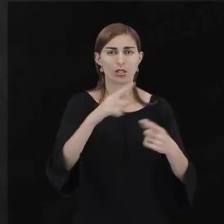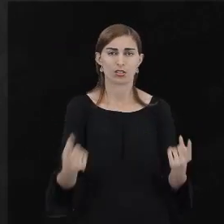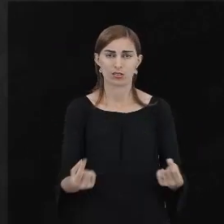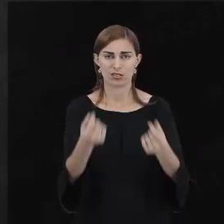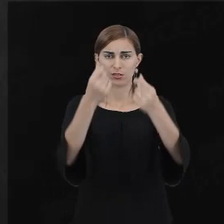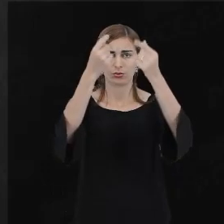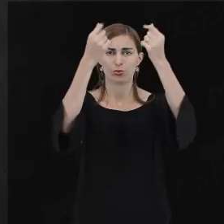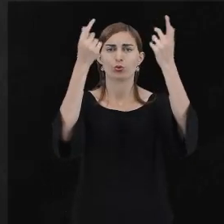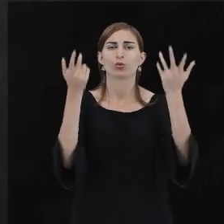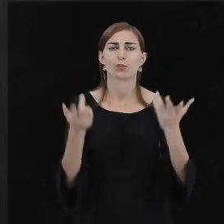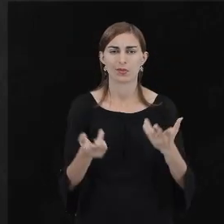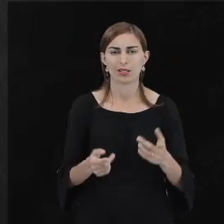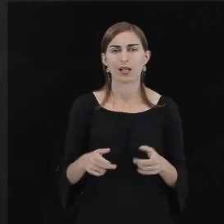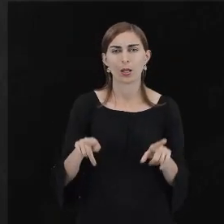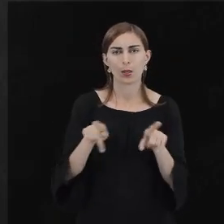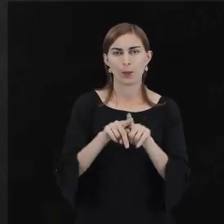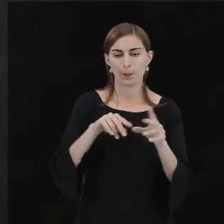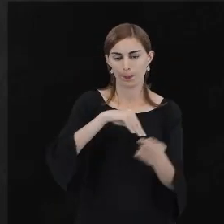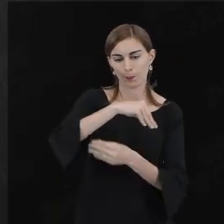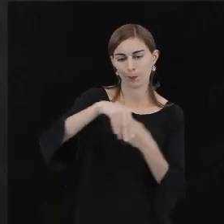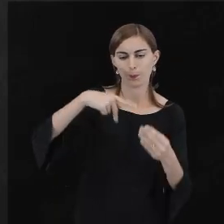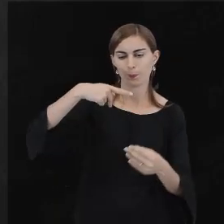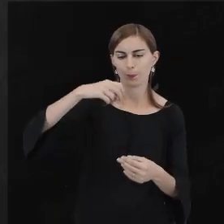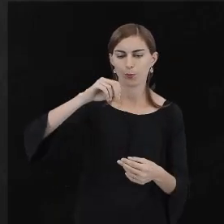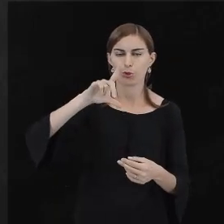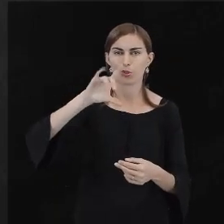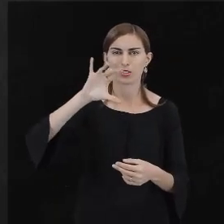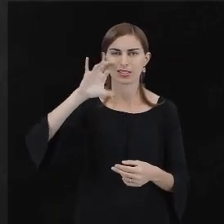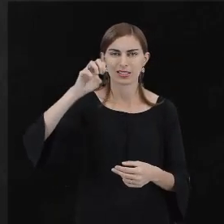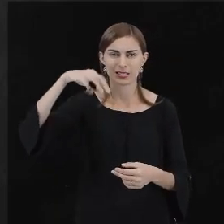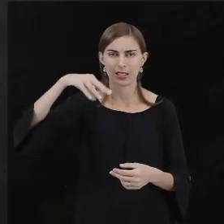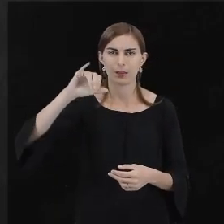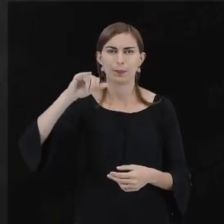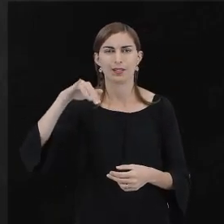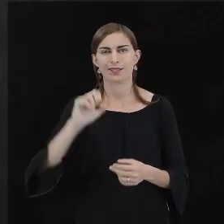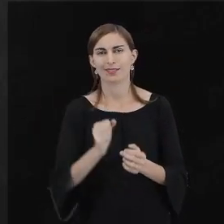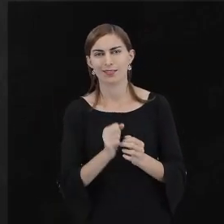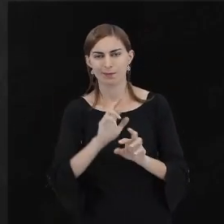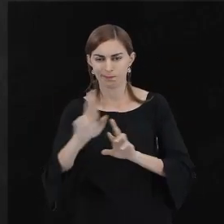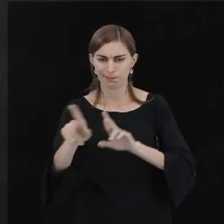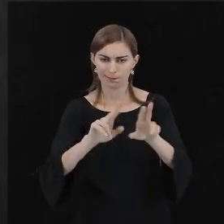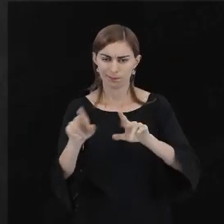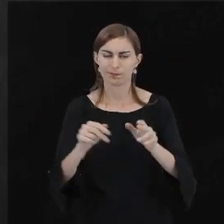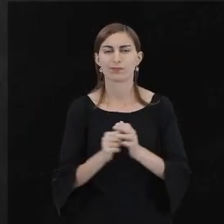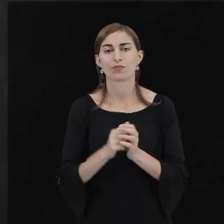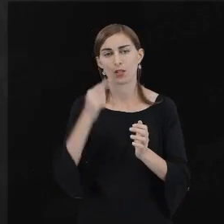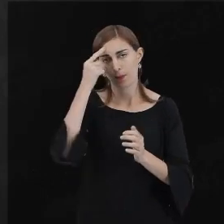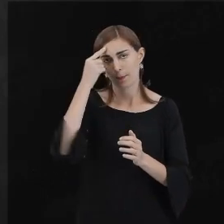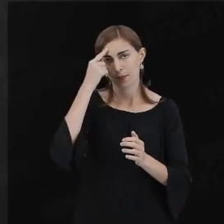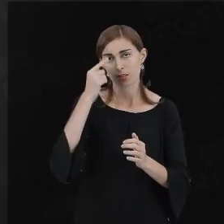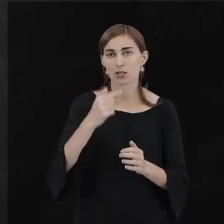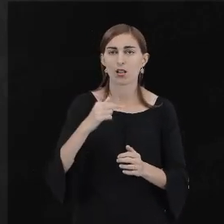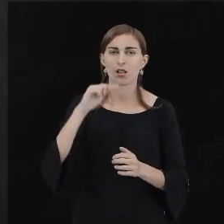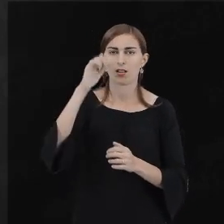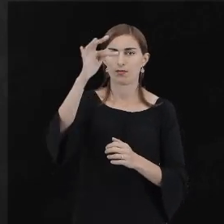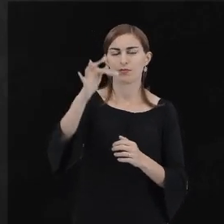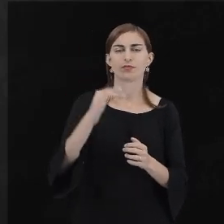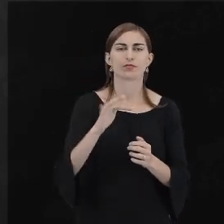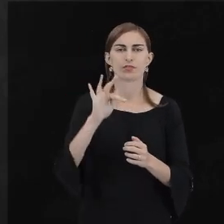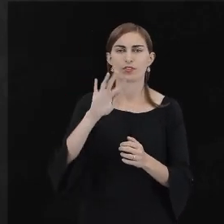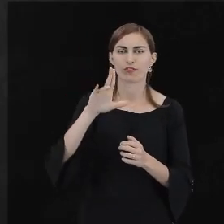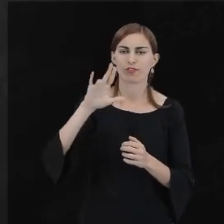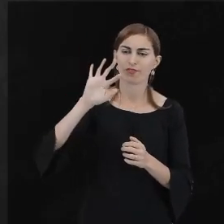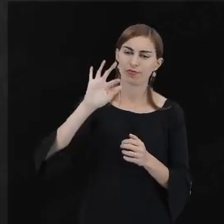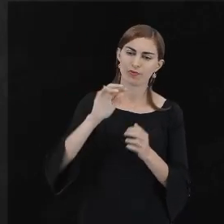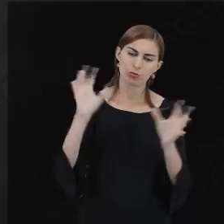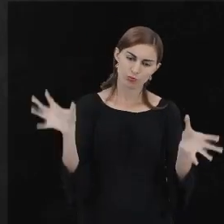de diferentes naturezas, políticas, ideológicas, sociais, econômicas, e ela é polissêmica. E isso